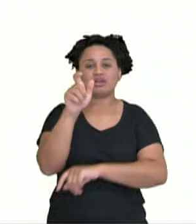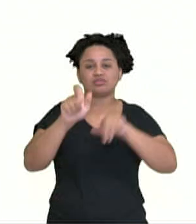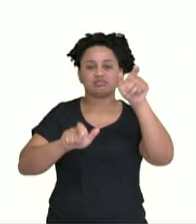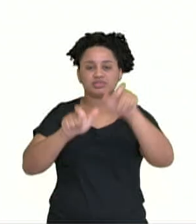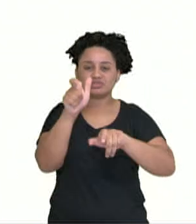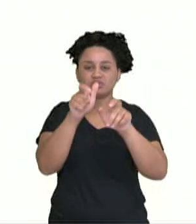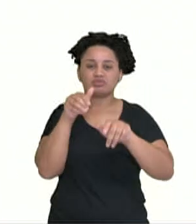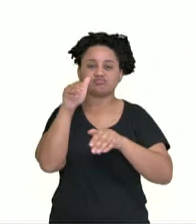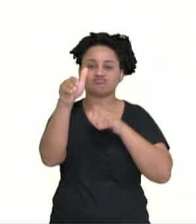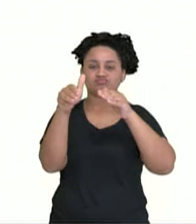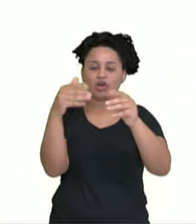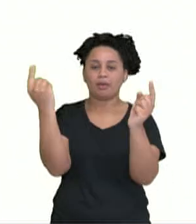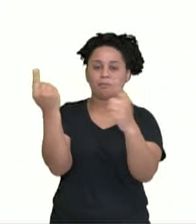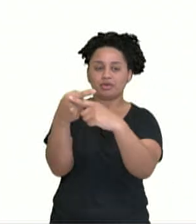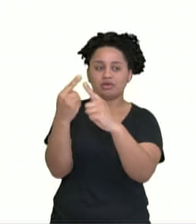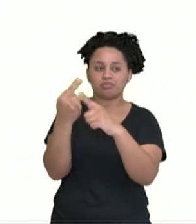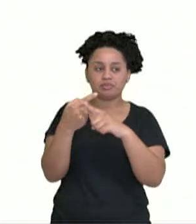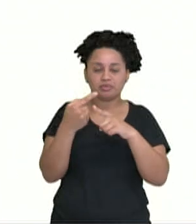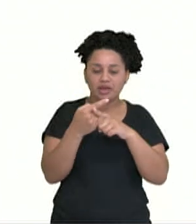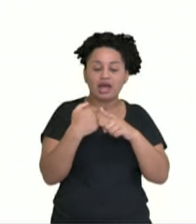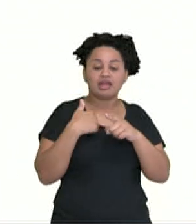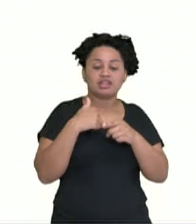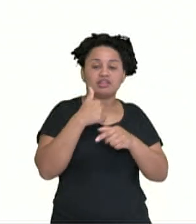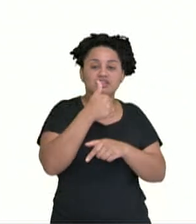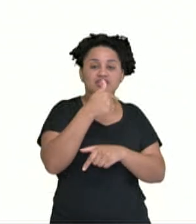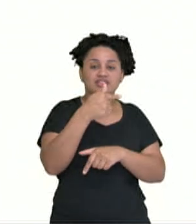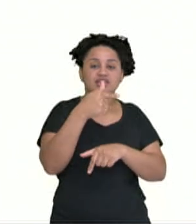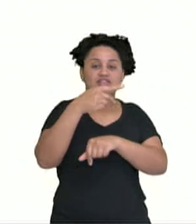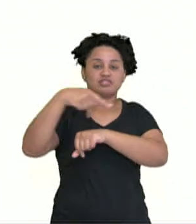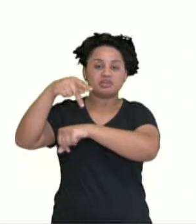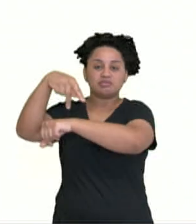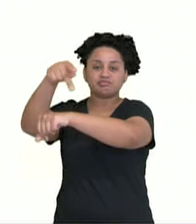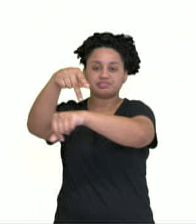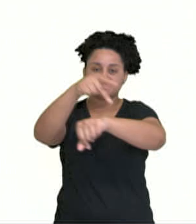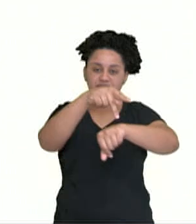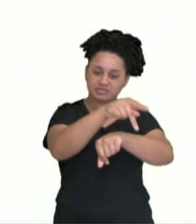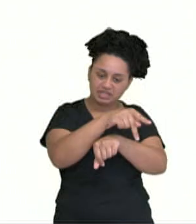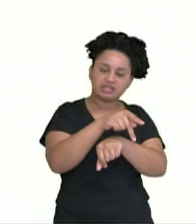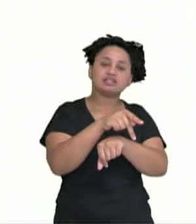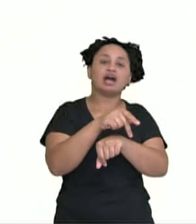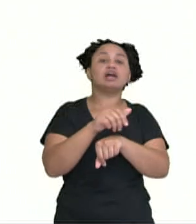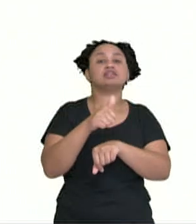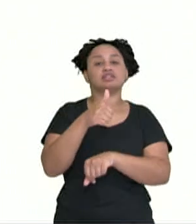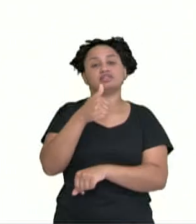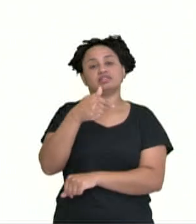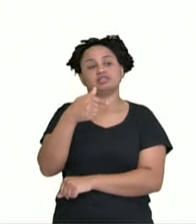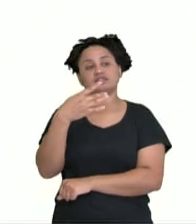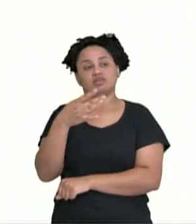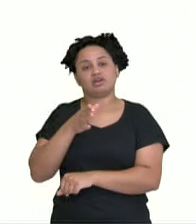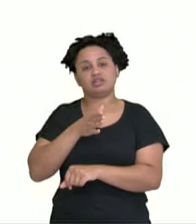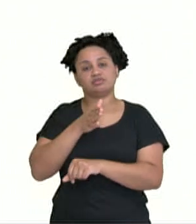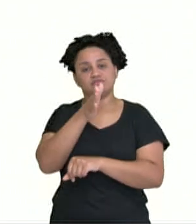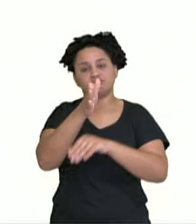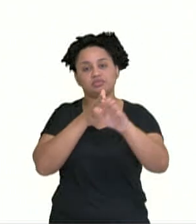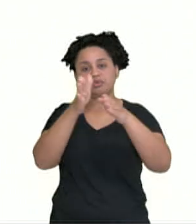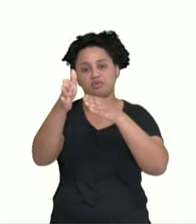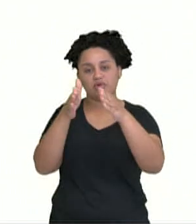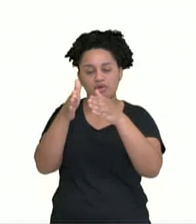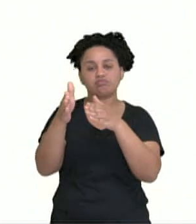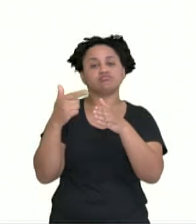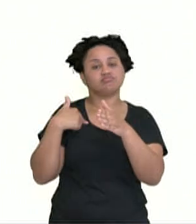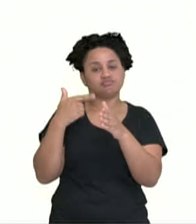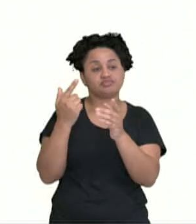174 participantes de 17 países diferentes, tá? E desde ali a coisa só